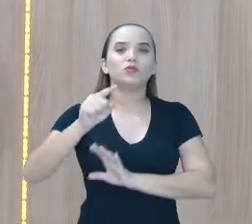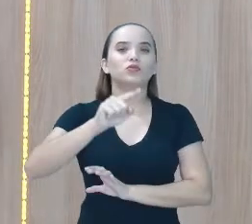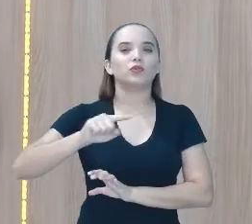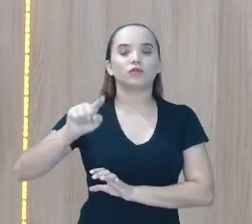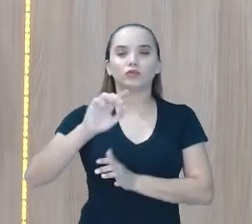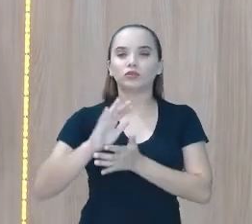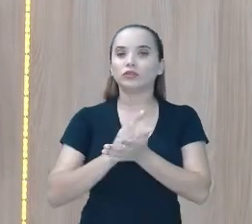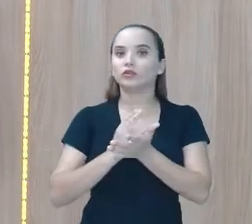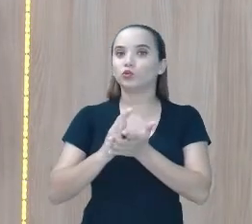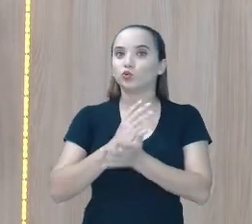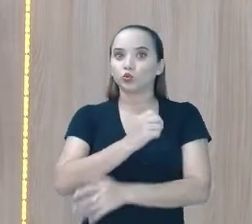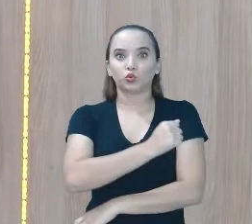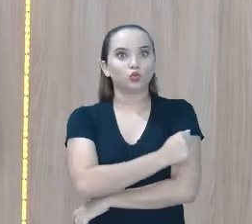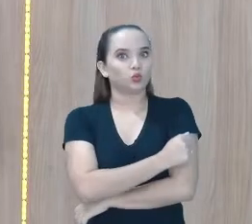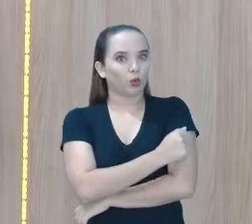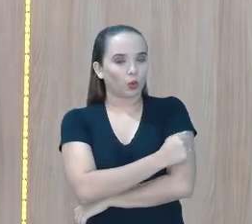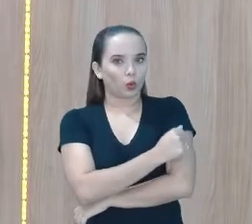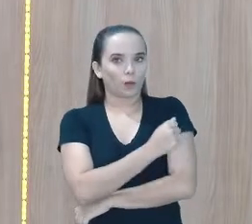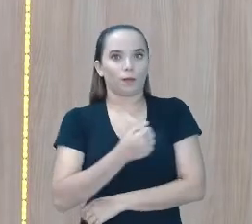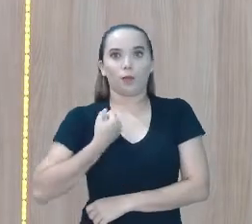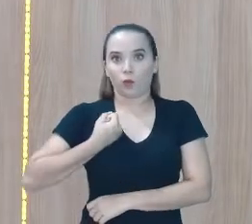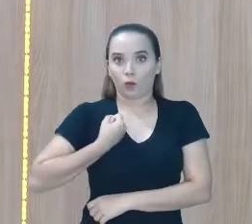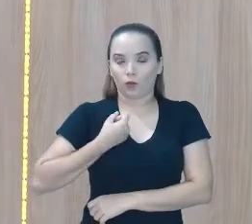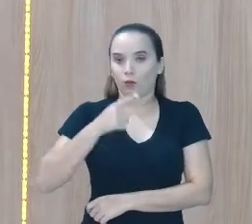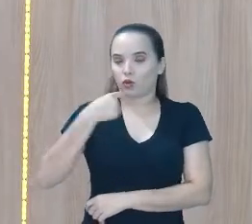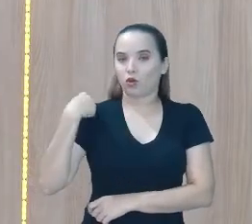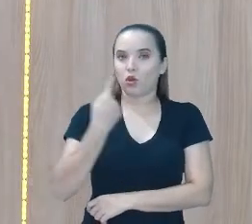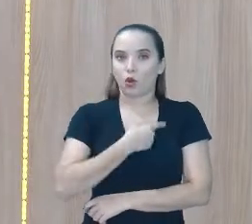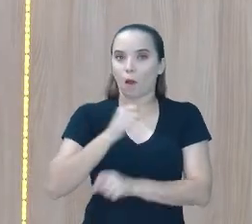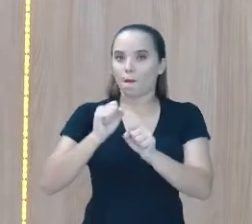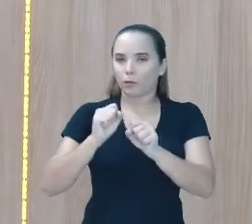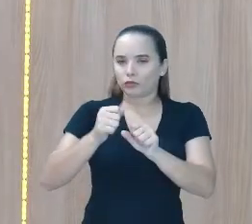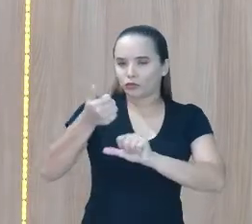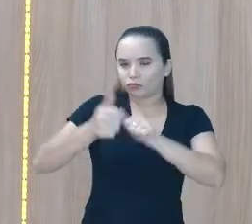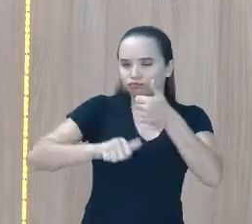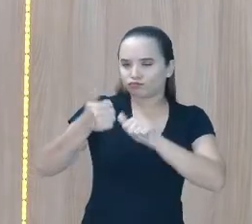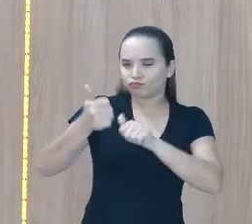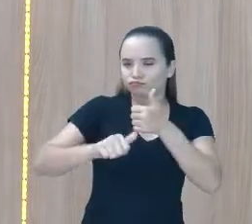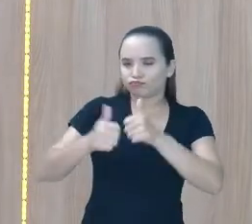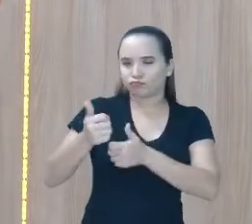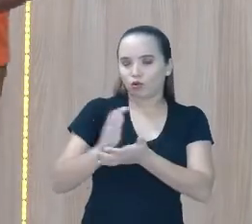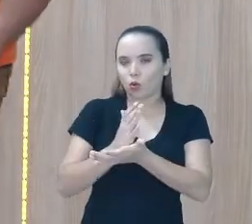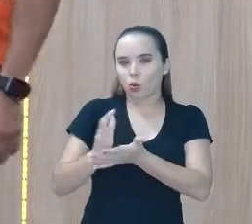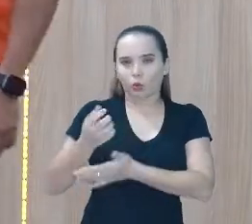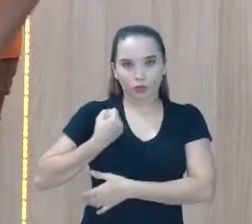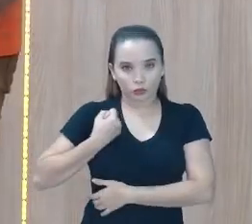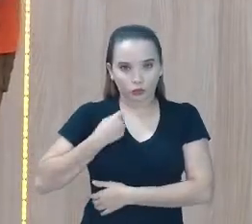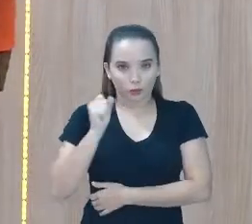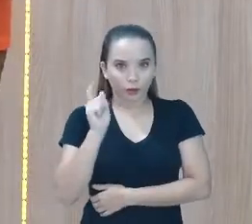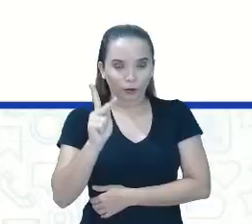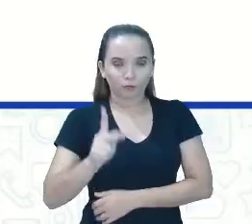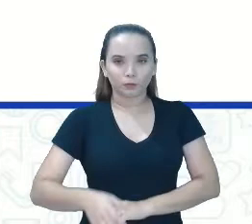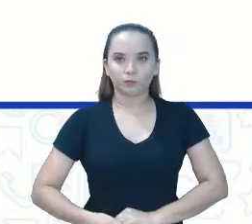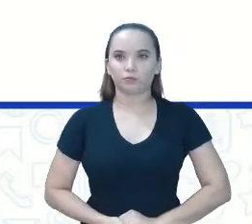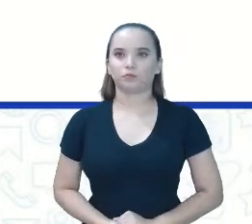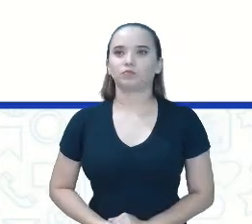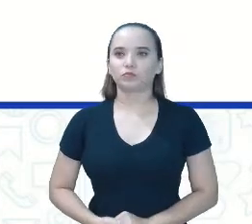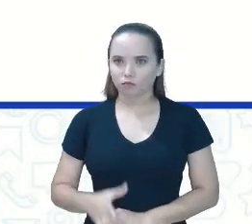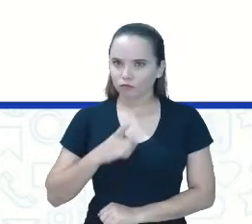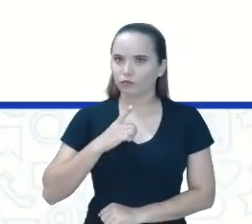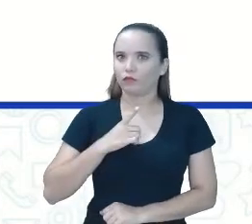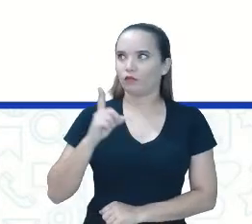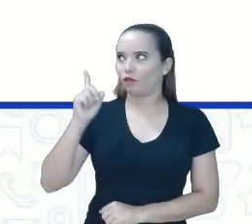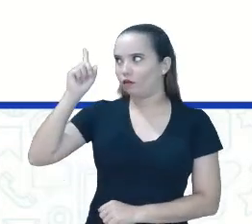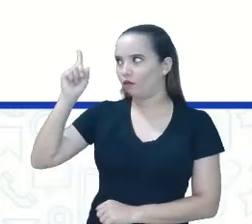alguns números, tá? Para que a gente possa analisar esses números, certo? Então a gente tem aqui um bocado